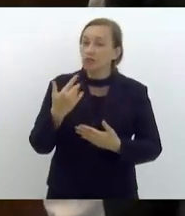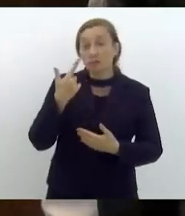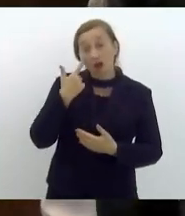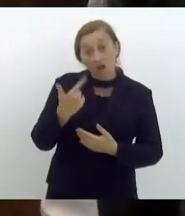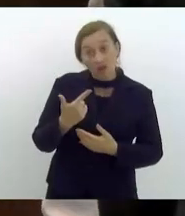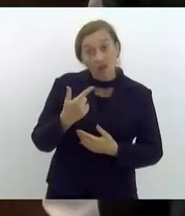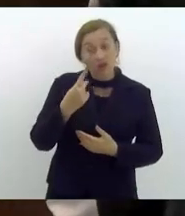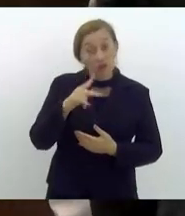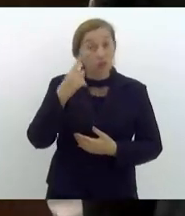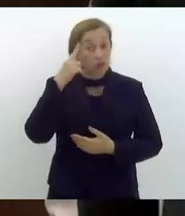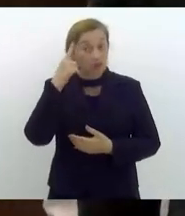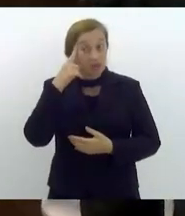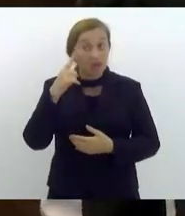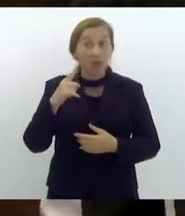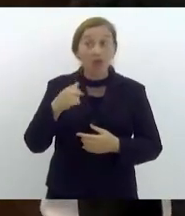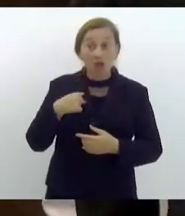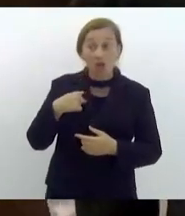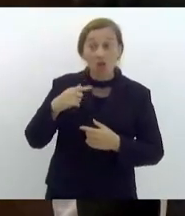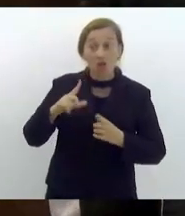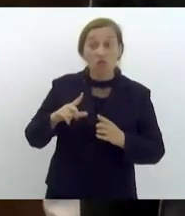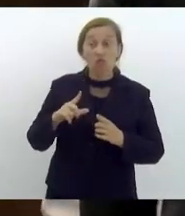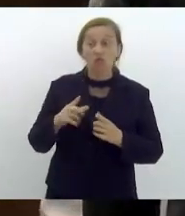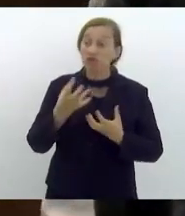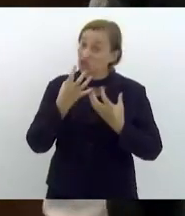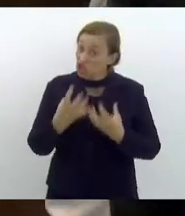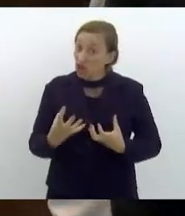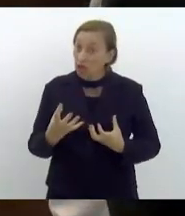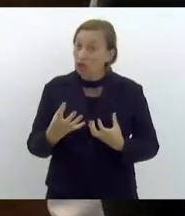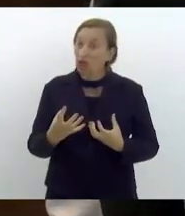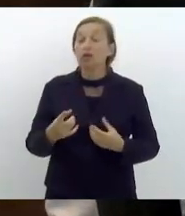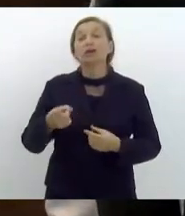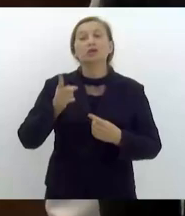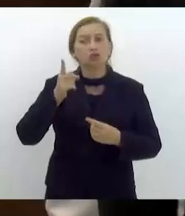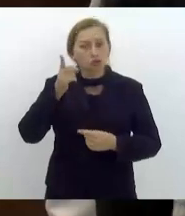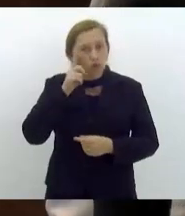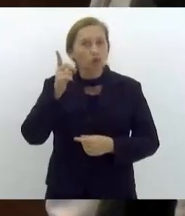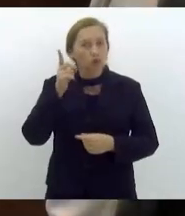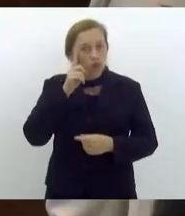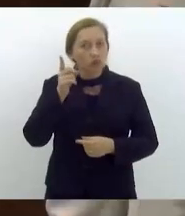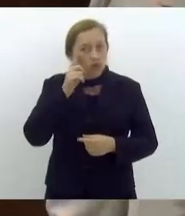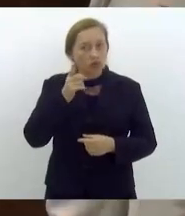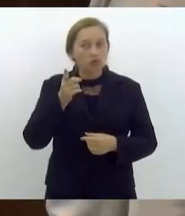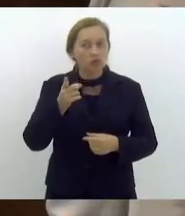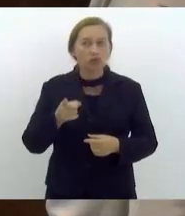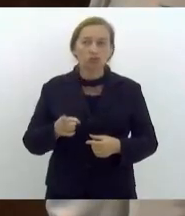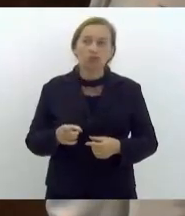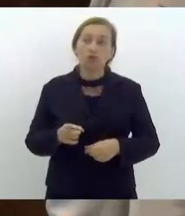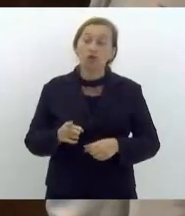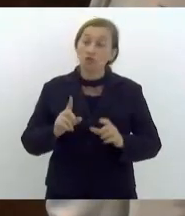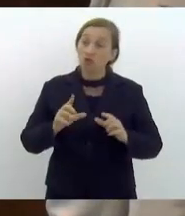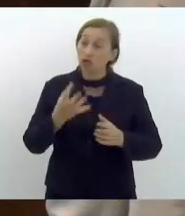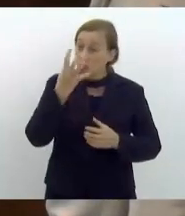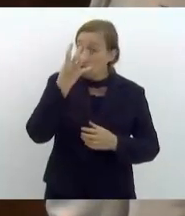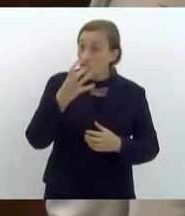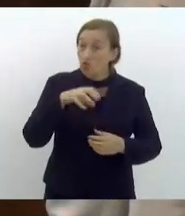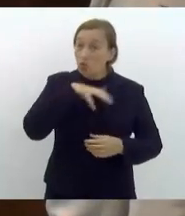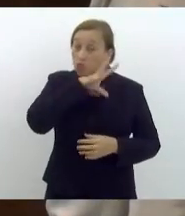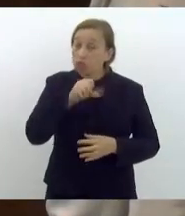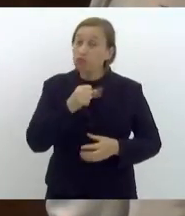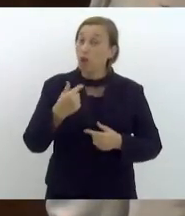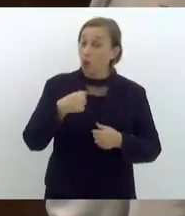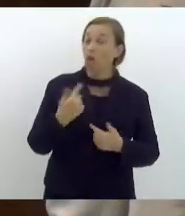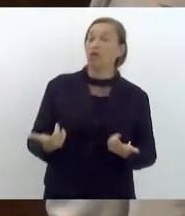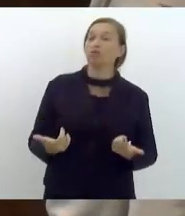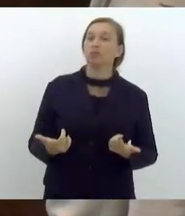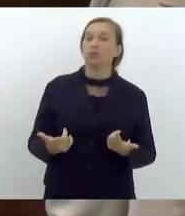são daqui pra frente a Lucinha vai se achar que vai ficar no microfone o tempo todo né porque aí o bicho e vossa excelência tá